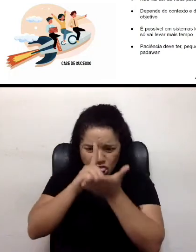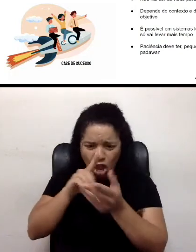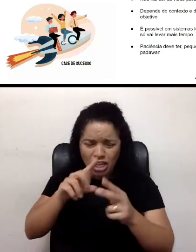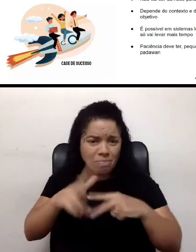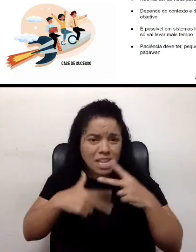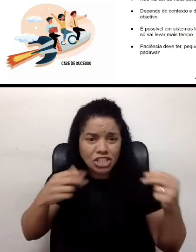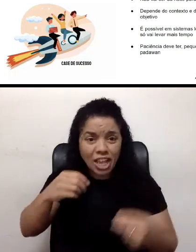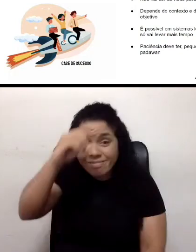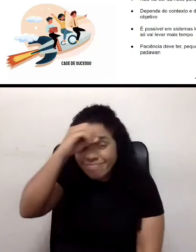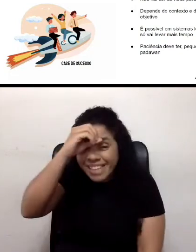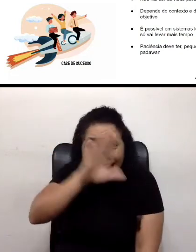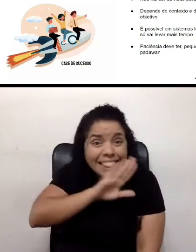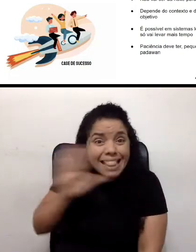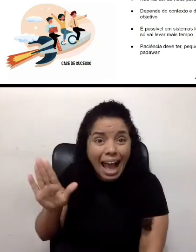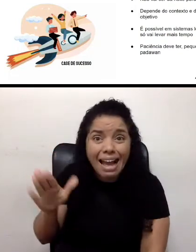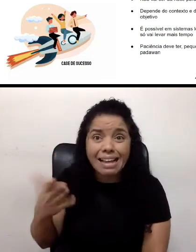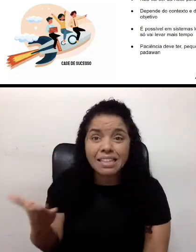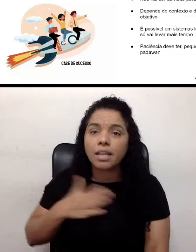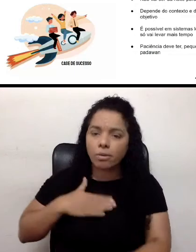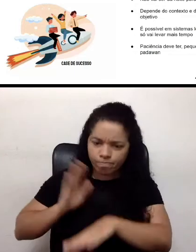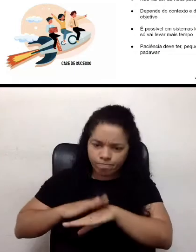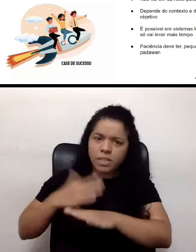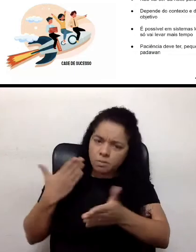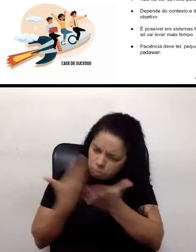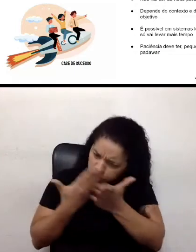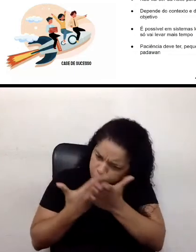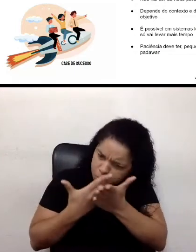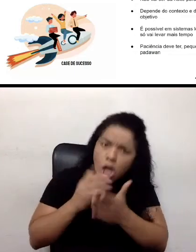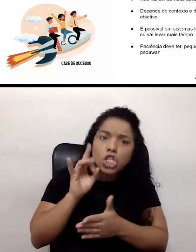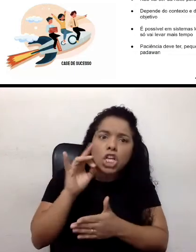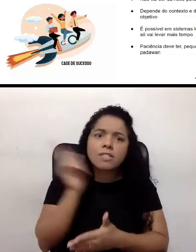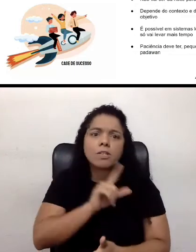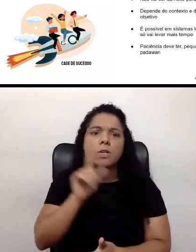sabia nada. Corri atrás e sozinha cheguei lá.